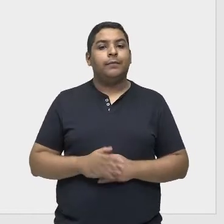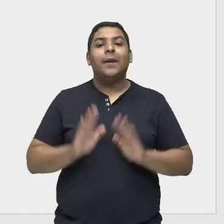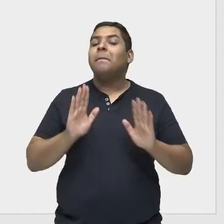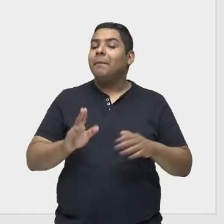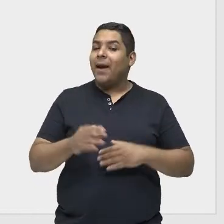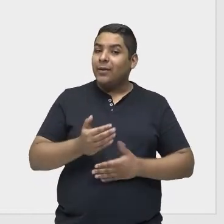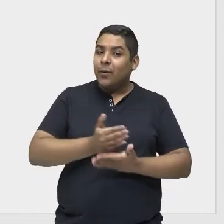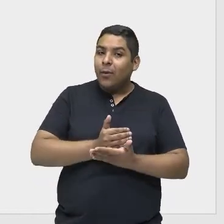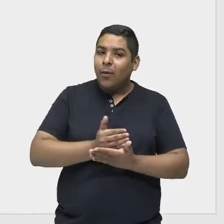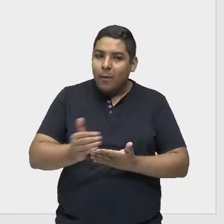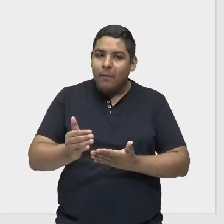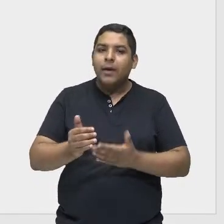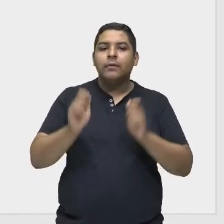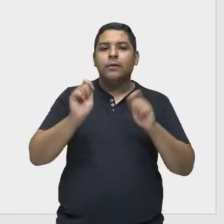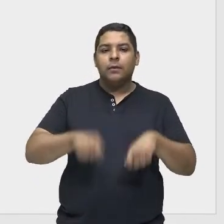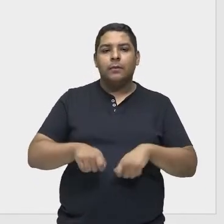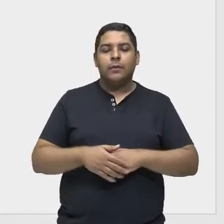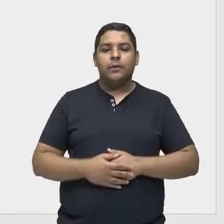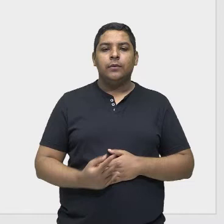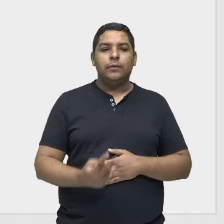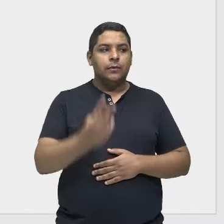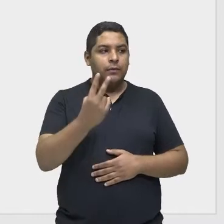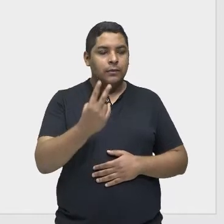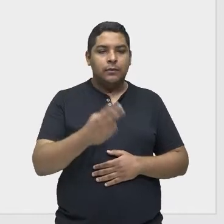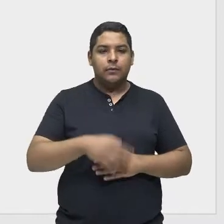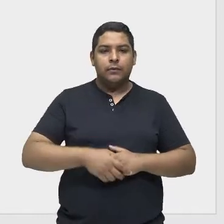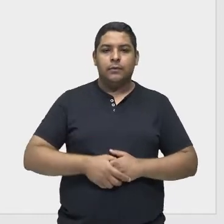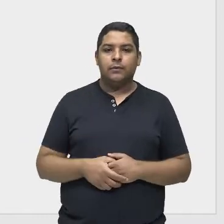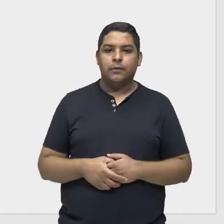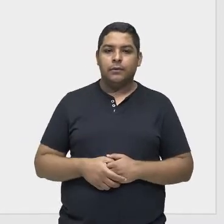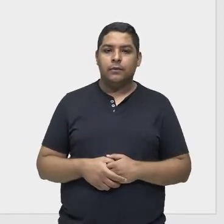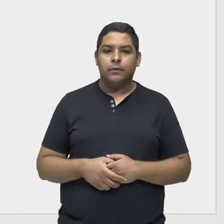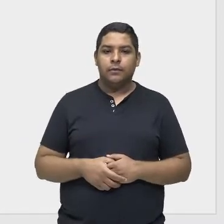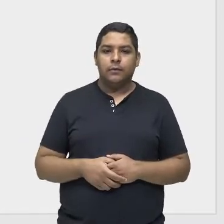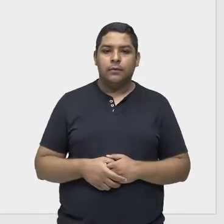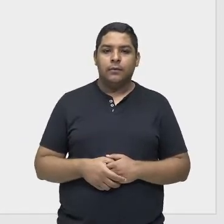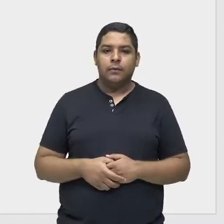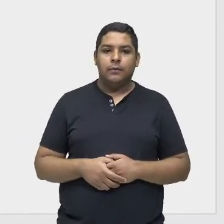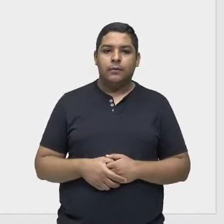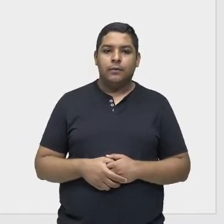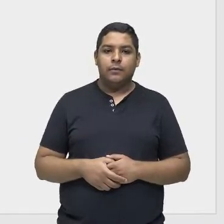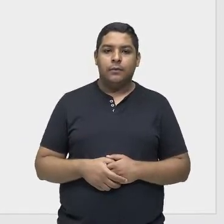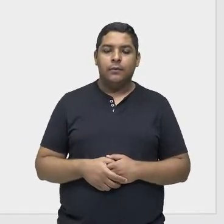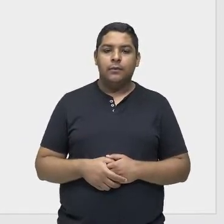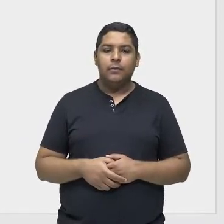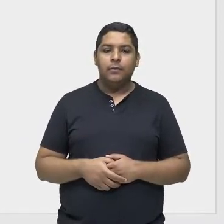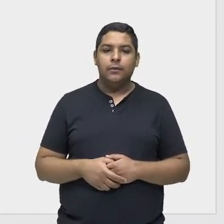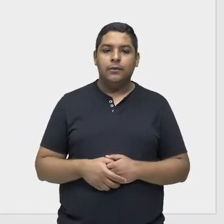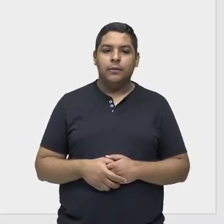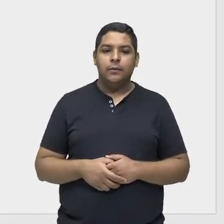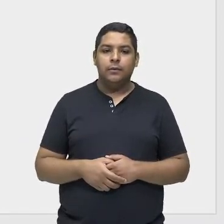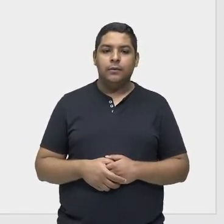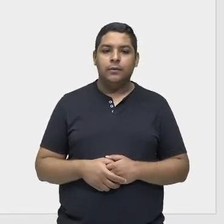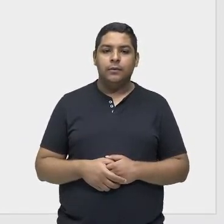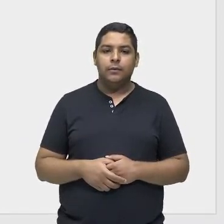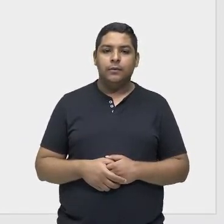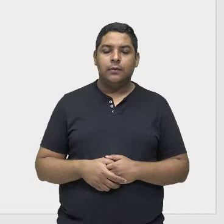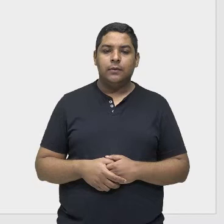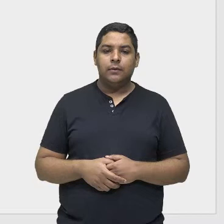até 2 casas. Então, vamos ver aqui, ó. Eu vou movimentar